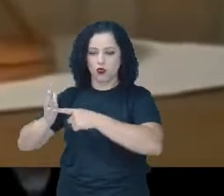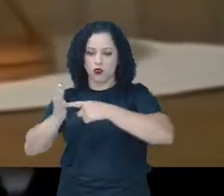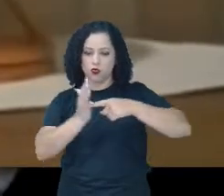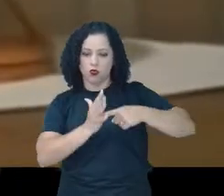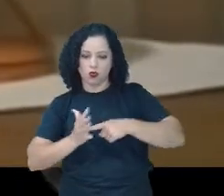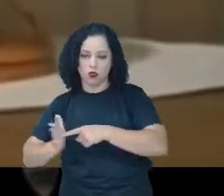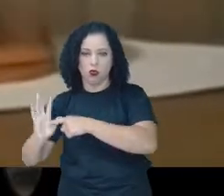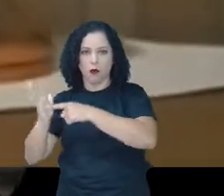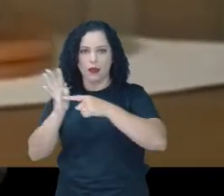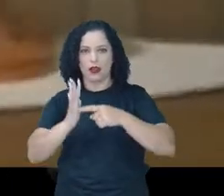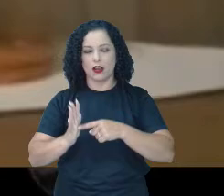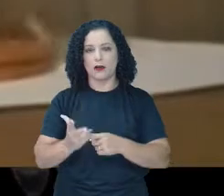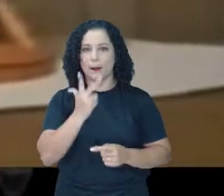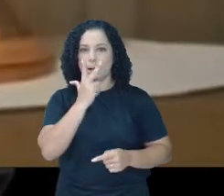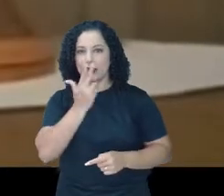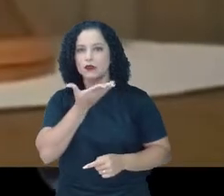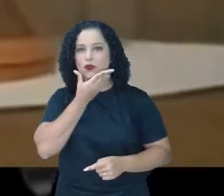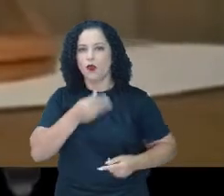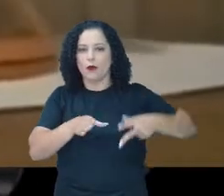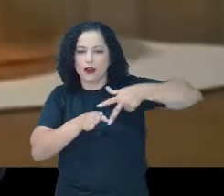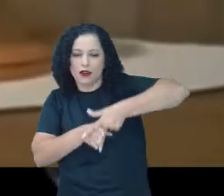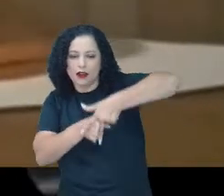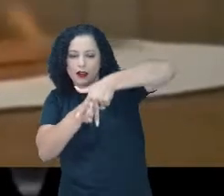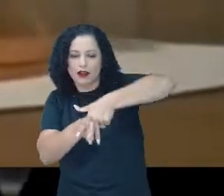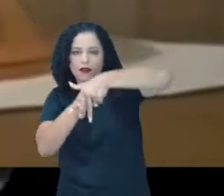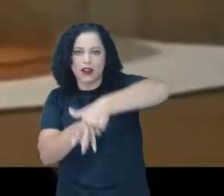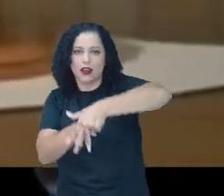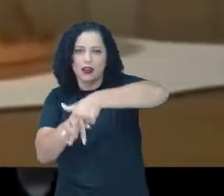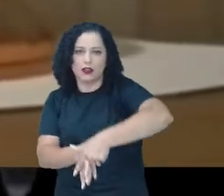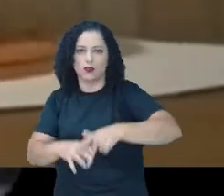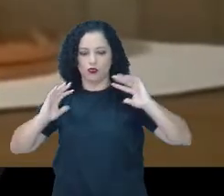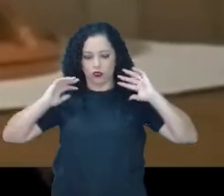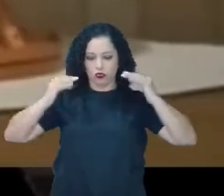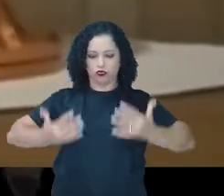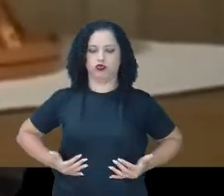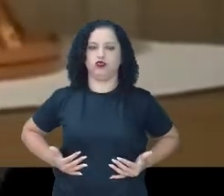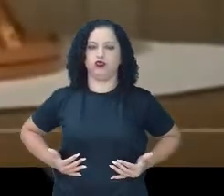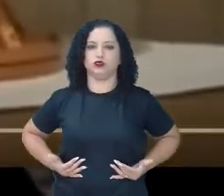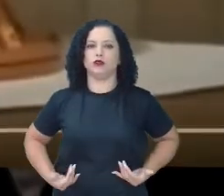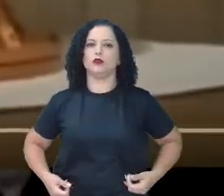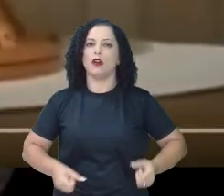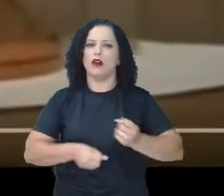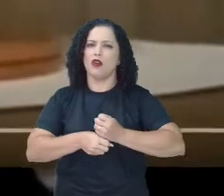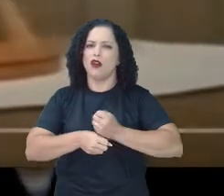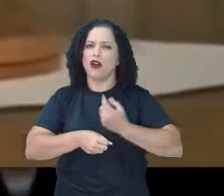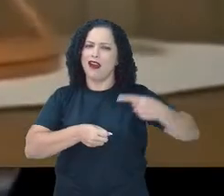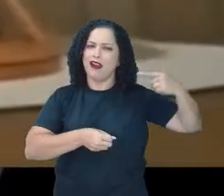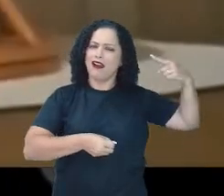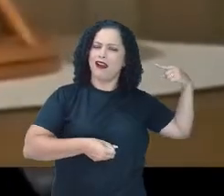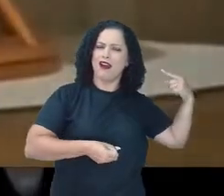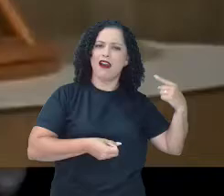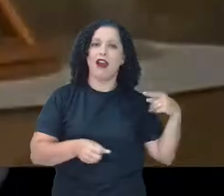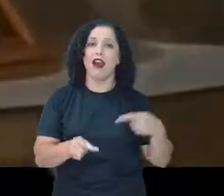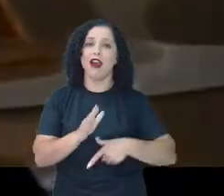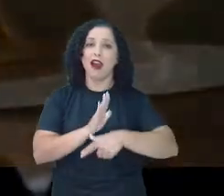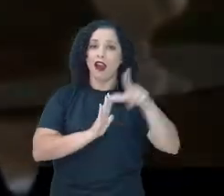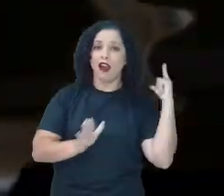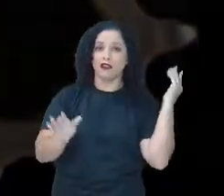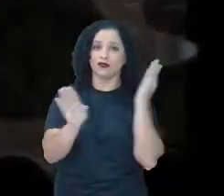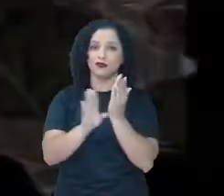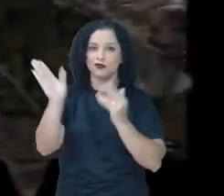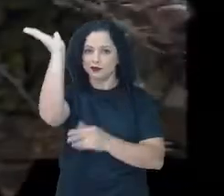vestido de armadura. Isso em 1495, antes mesmo da descoberta do Brasil pelos portugueses.